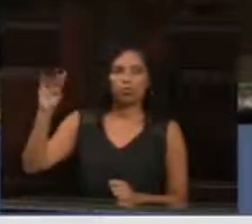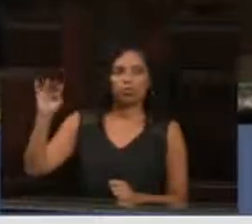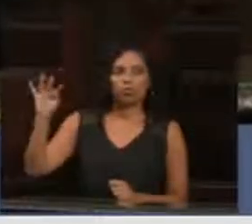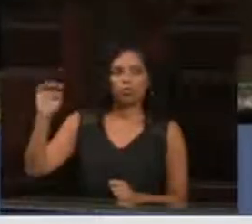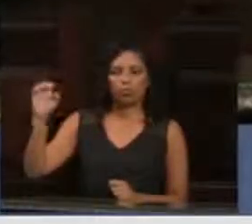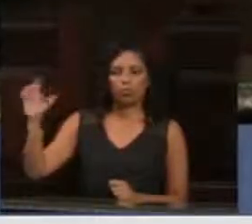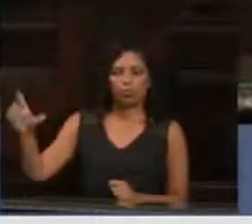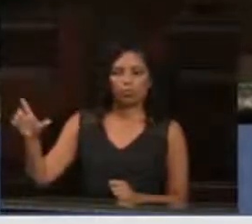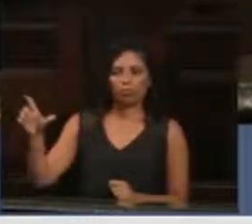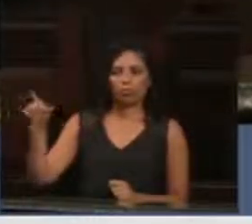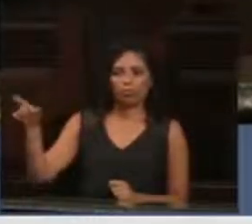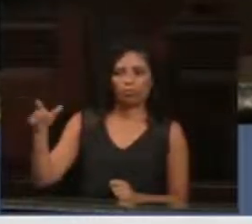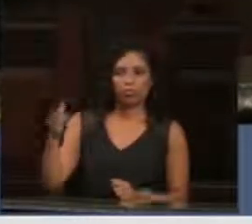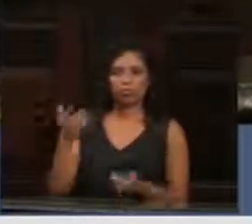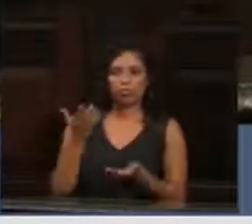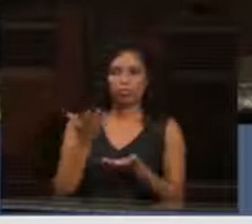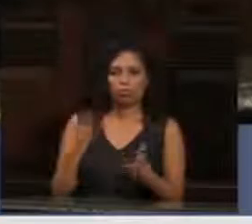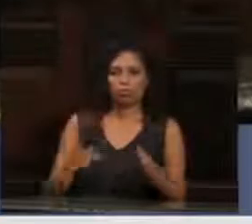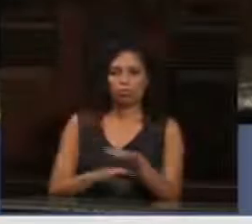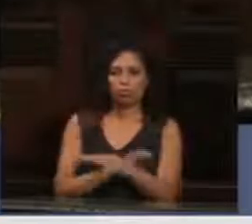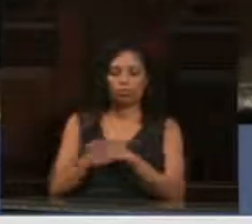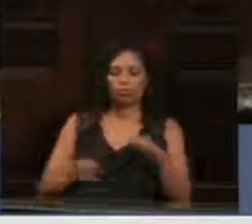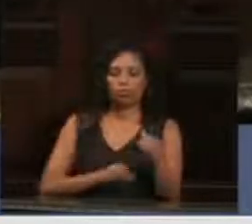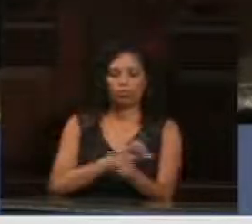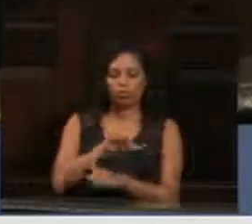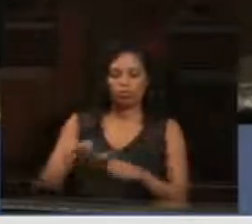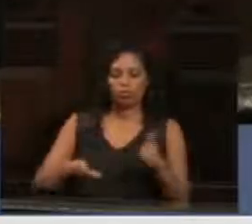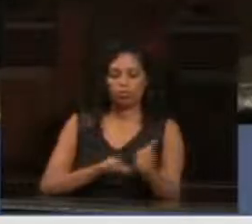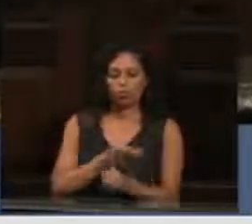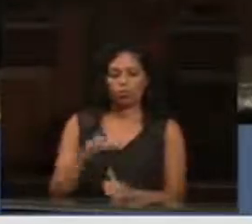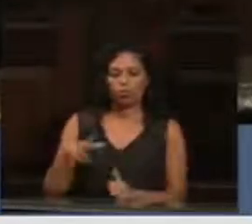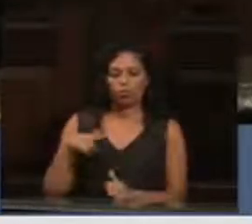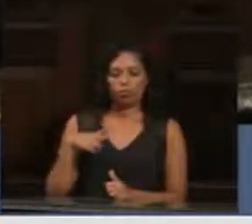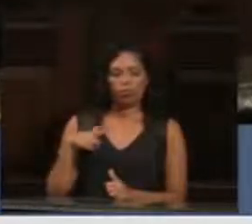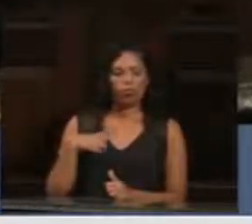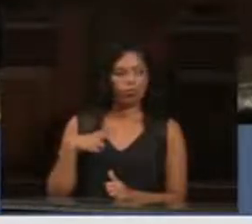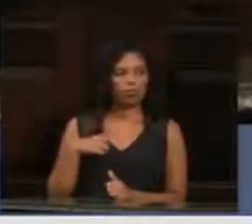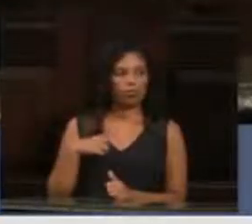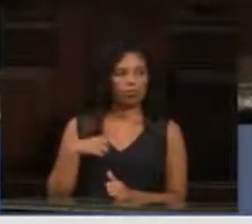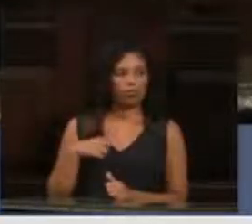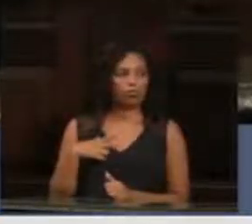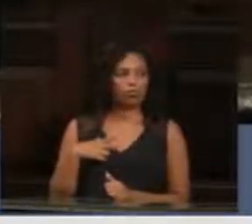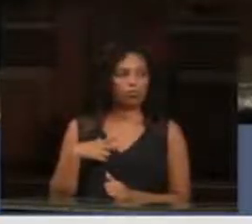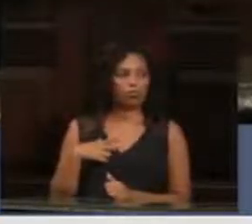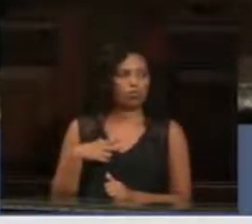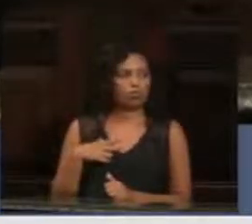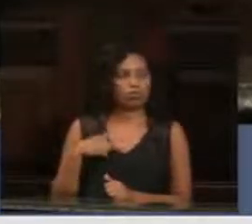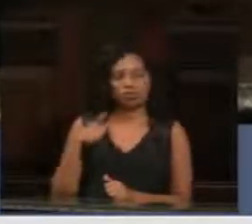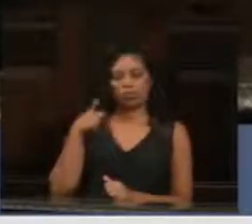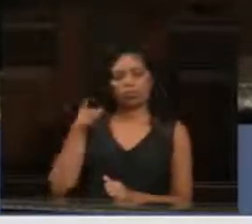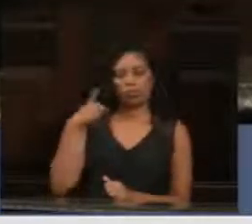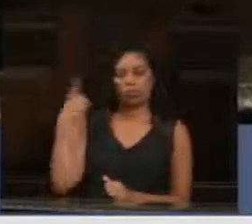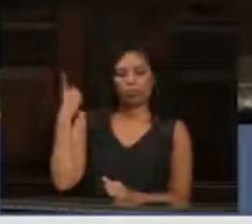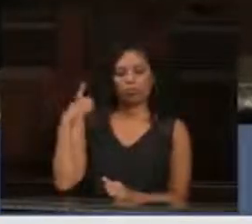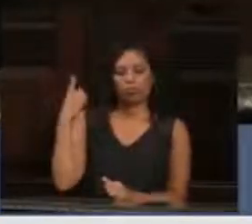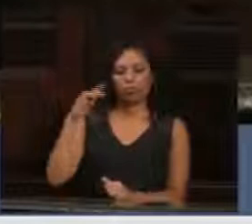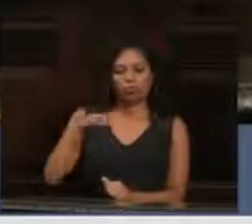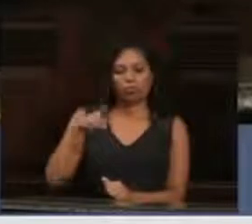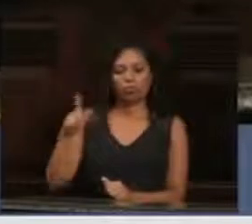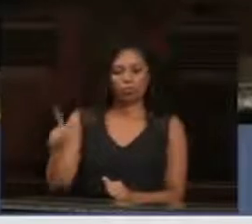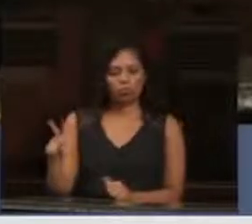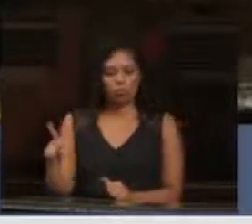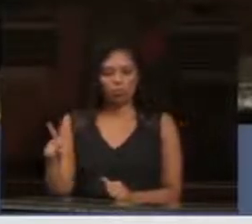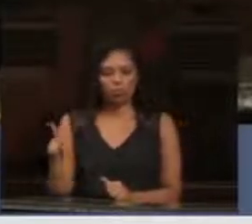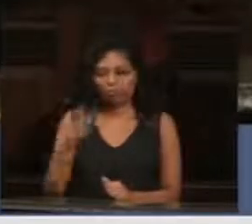posição contrária à privatização da SEDAI. O deputado Márcio Pacheco, naquela ocasião, não conseguiu convencer o